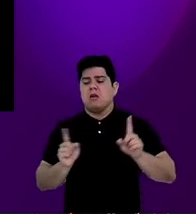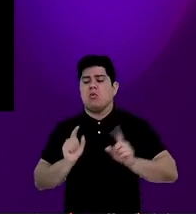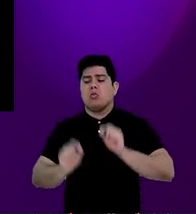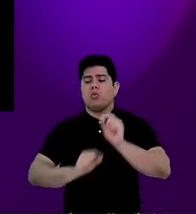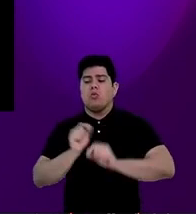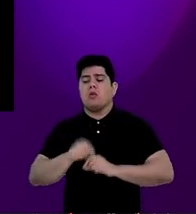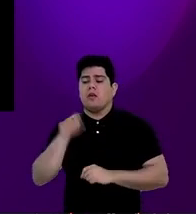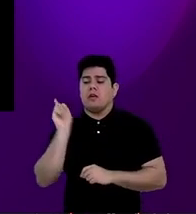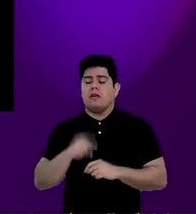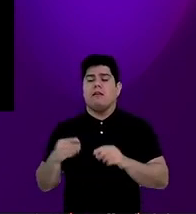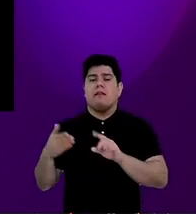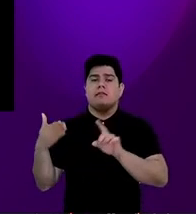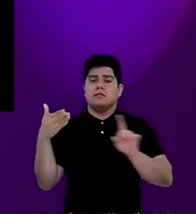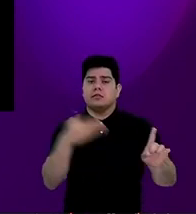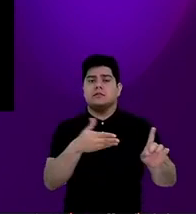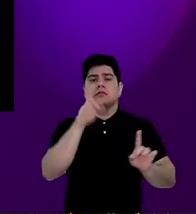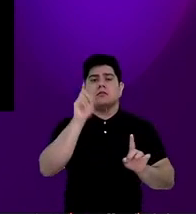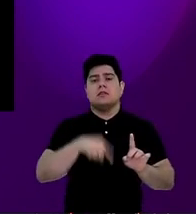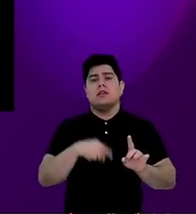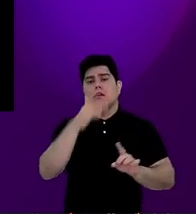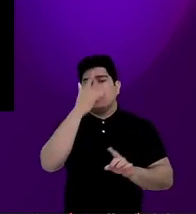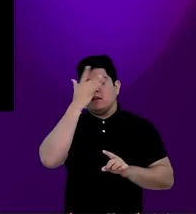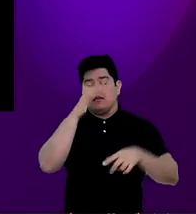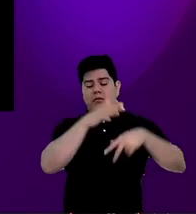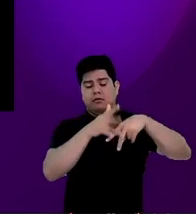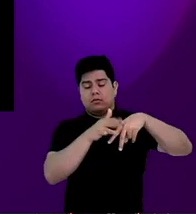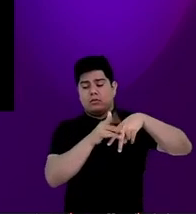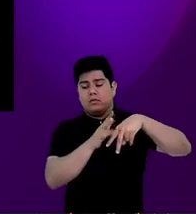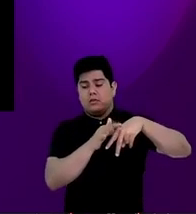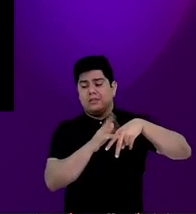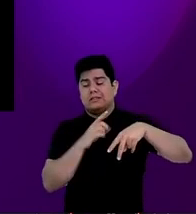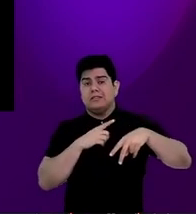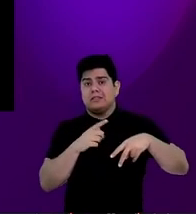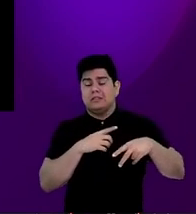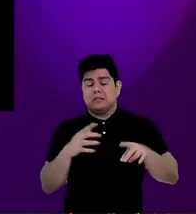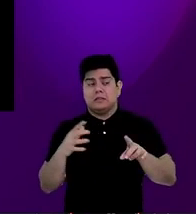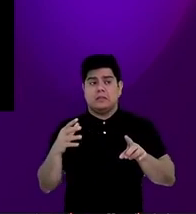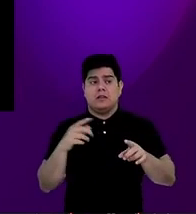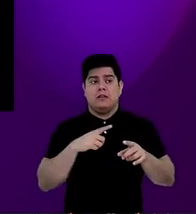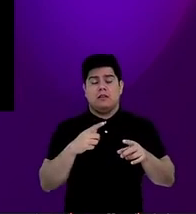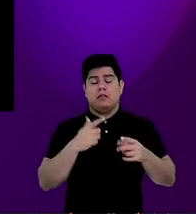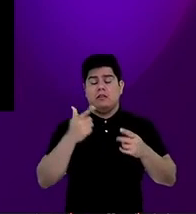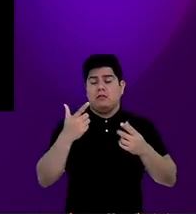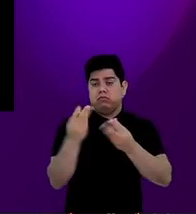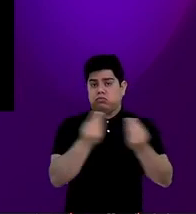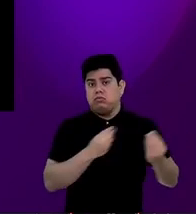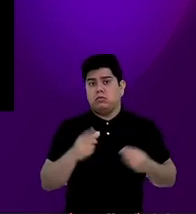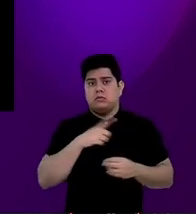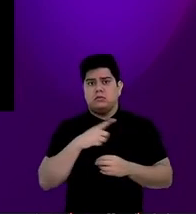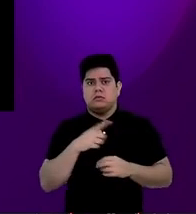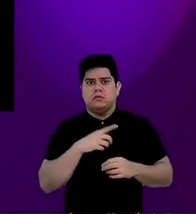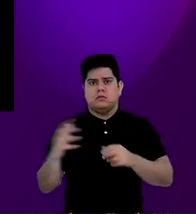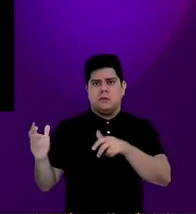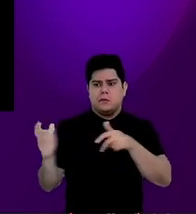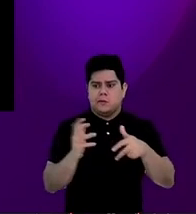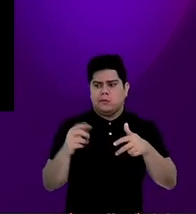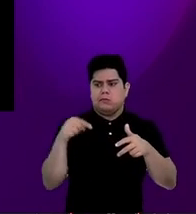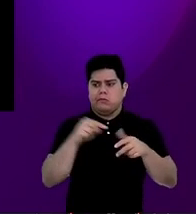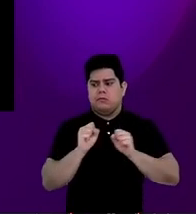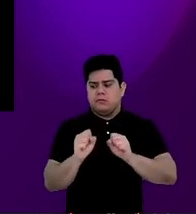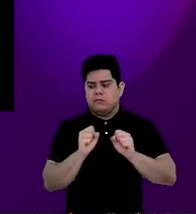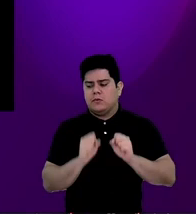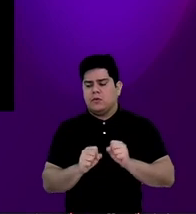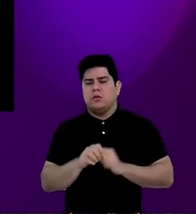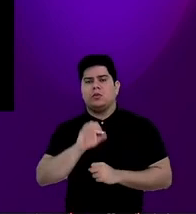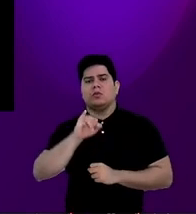a indicação vai ser para o paciente triplamente exposto e refratário. Então, isso quer dizer exposto a um agente imunomodulador, ao inibidor